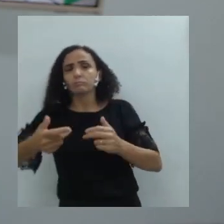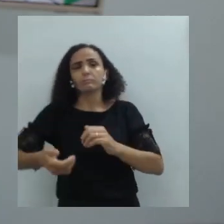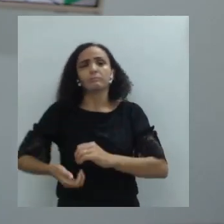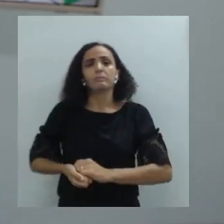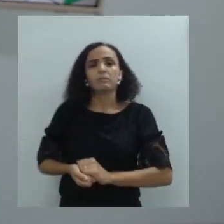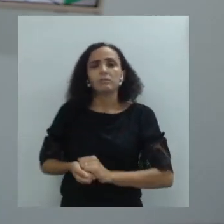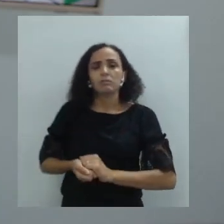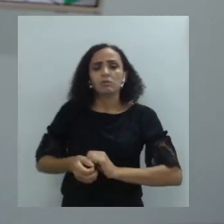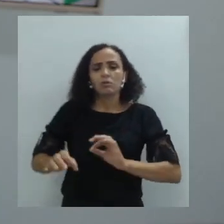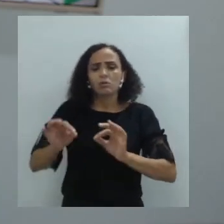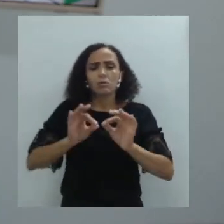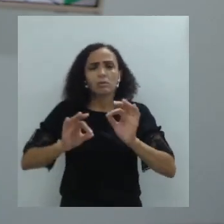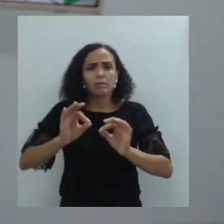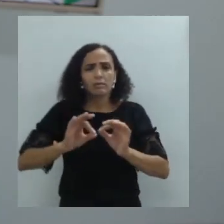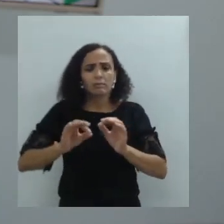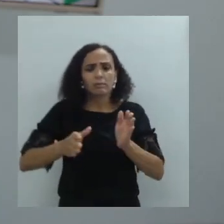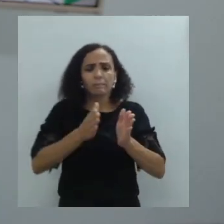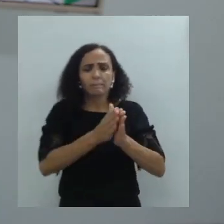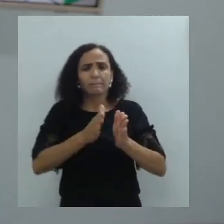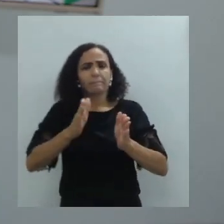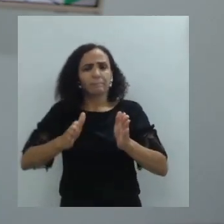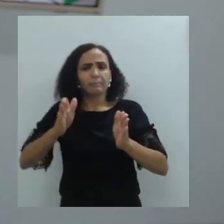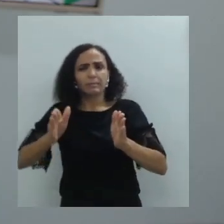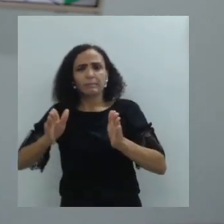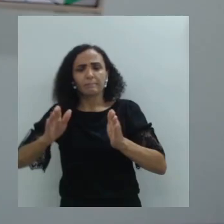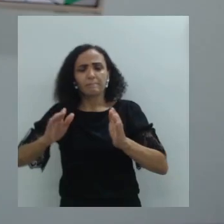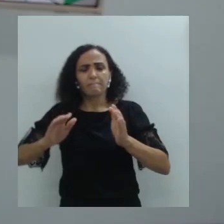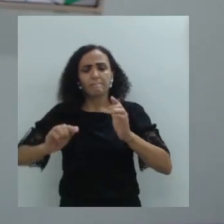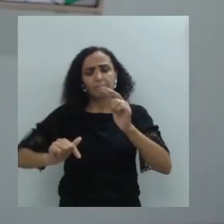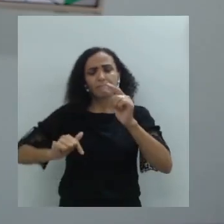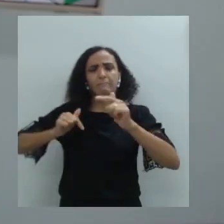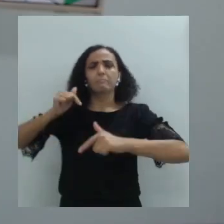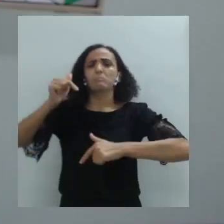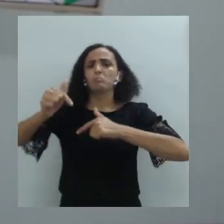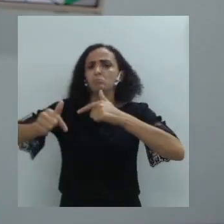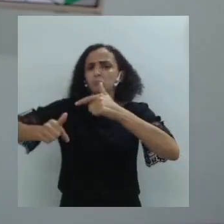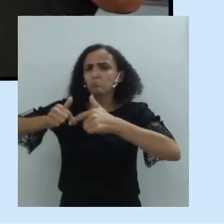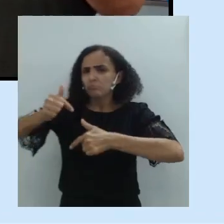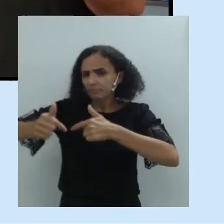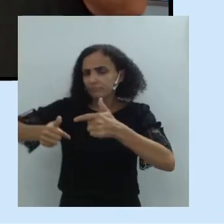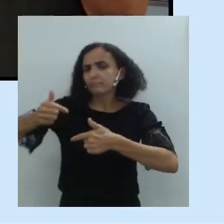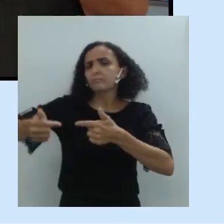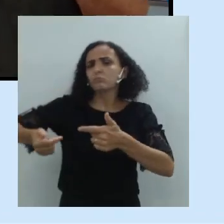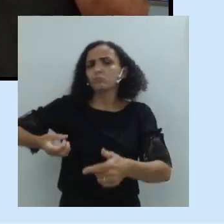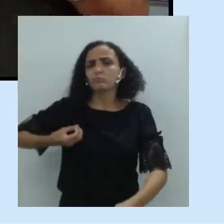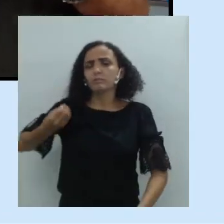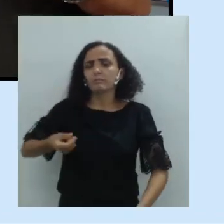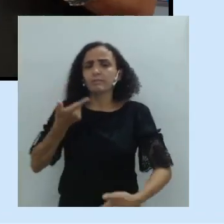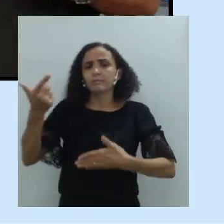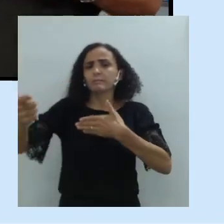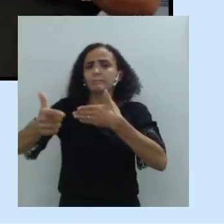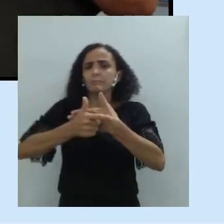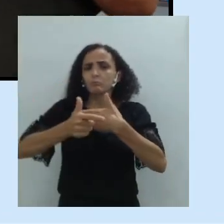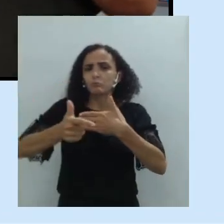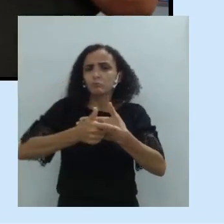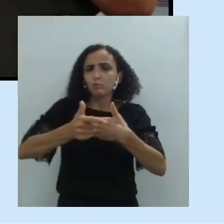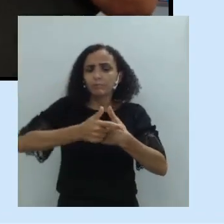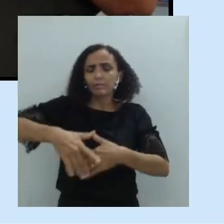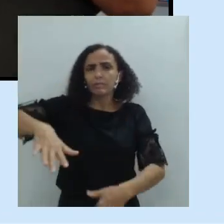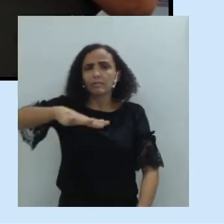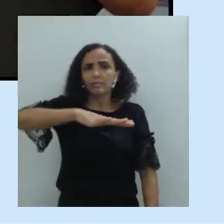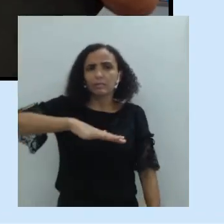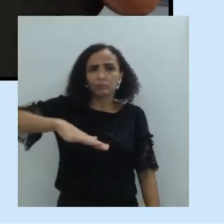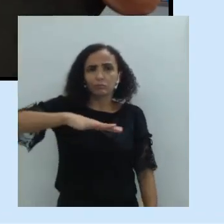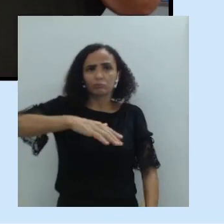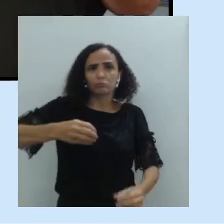como consumidores primários, secundários, terciários. Consequentemente, vão existir o seu papel, que é o nicho ecológico, tá